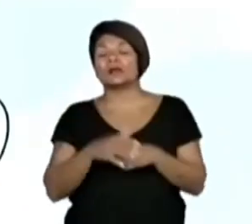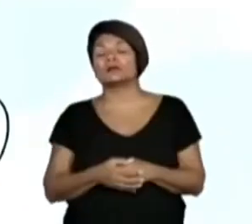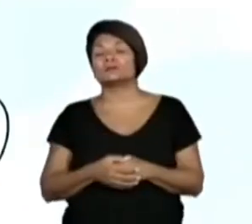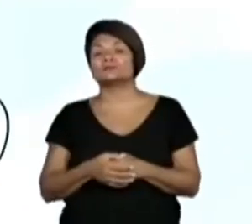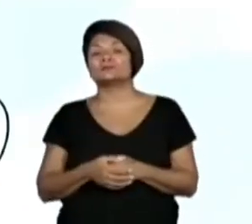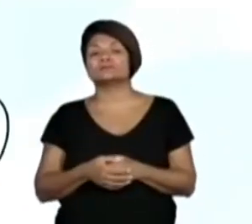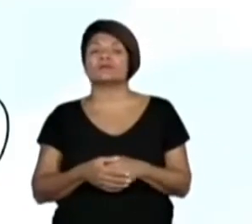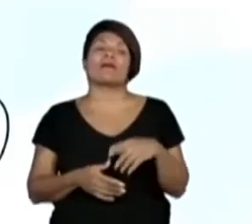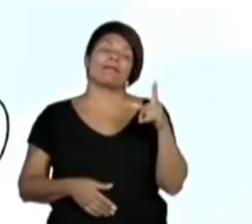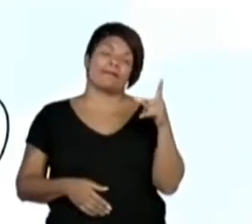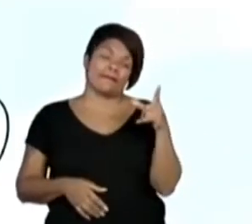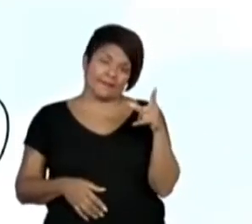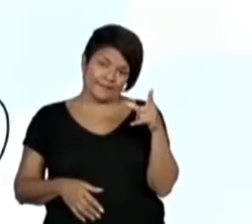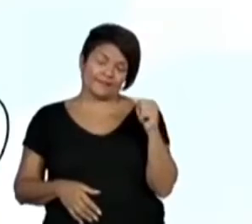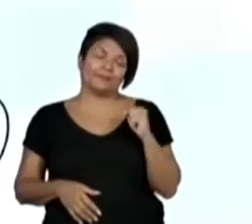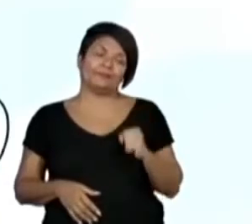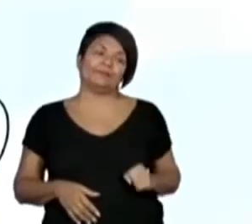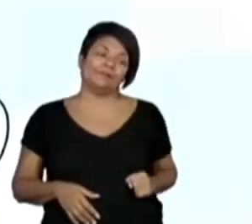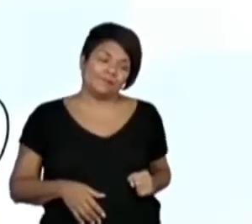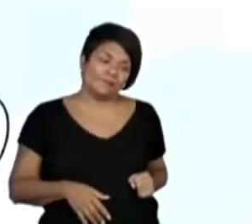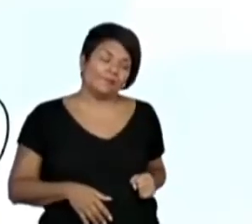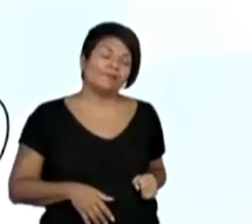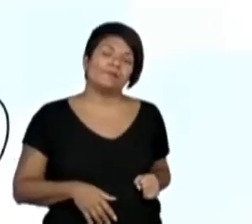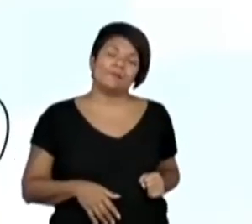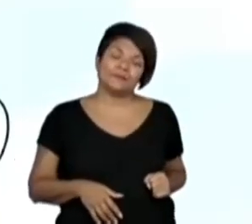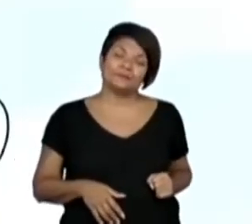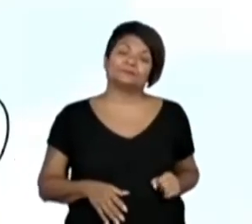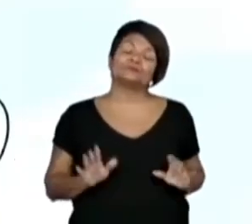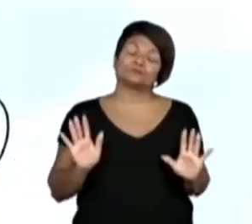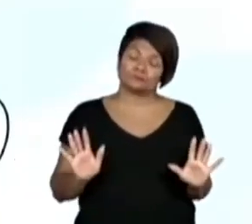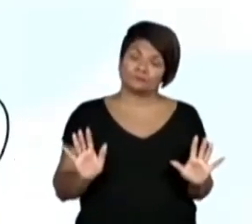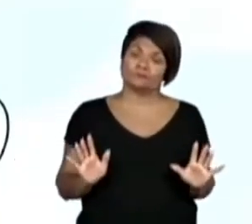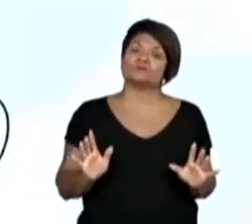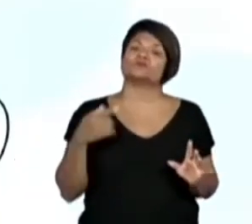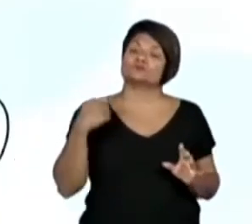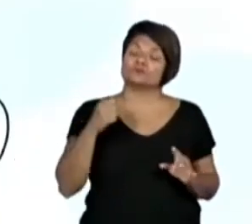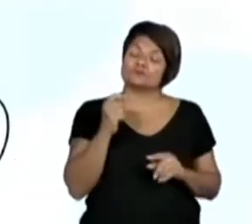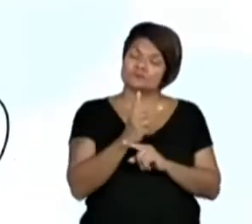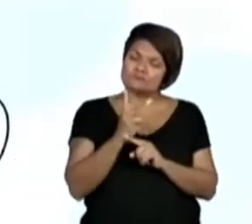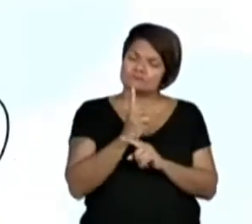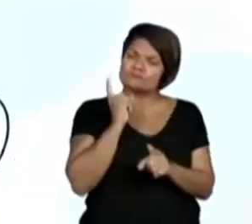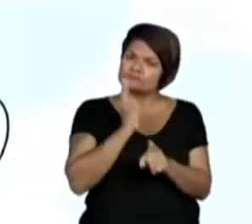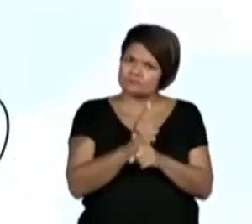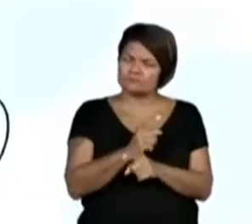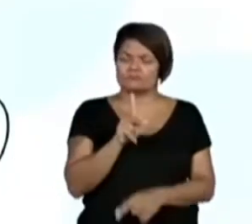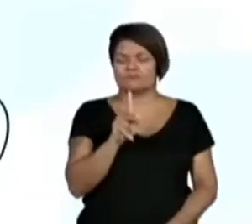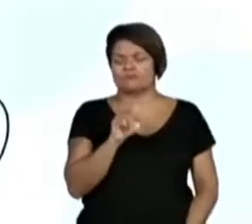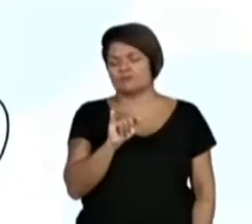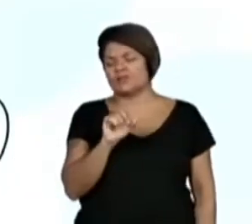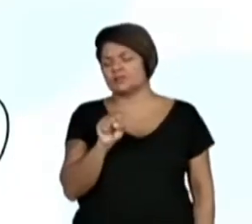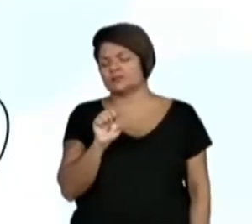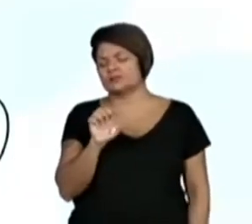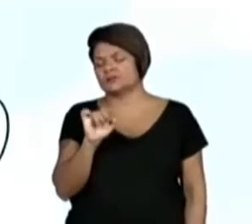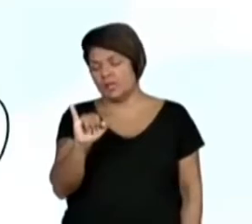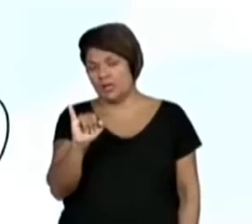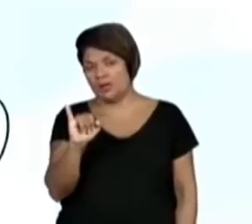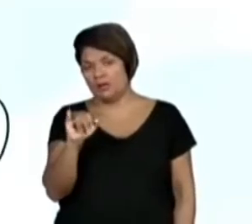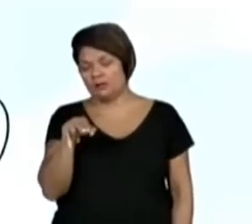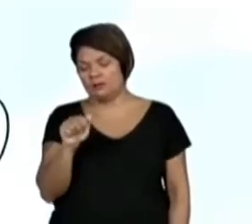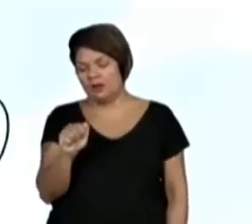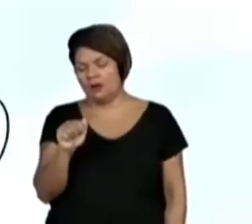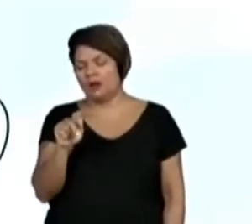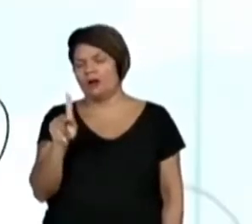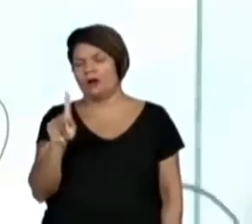verdade? Ah, olha a professora Joyce lembrando isso. Quando a gente precisou localizar, ó, pisei na pedrinha, estava aqui, ó.